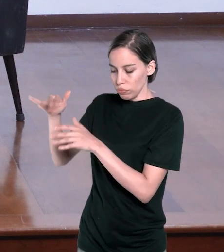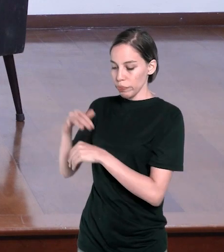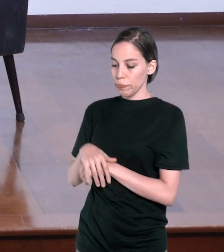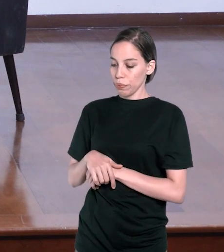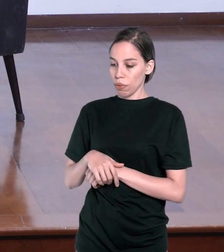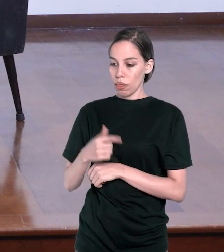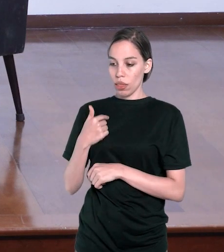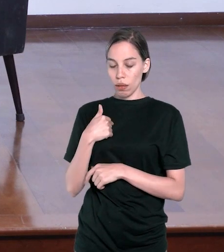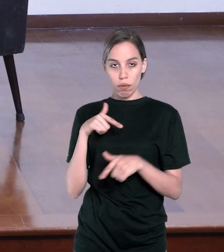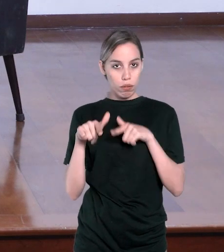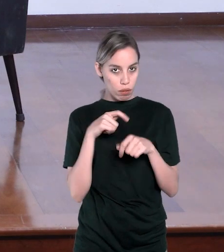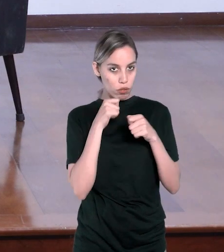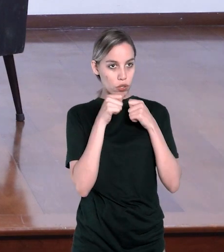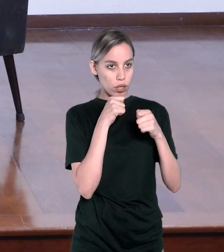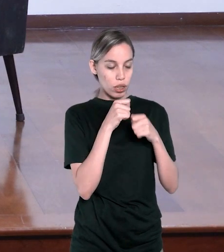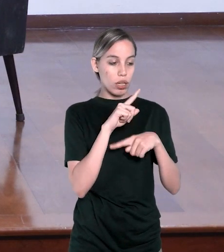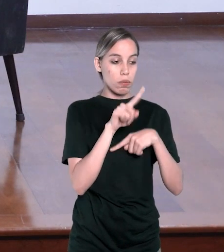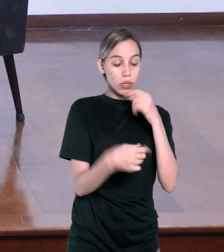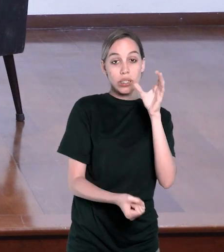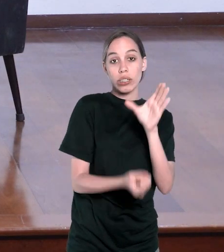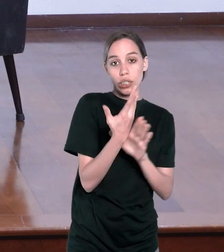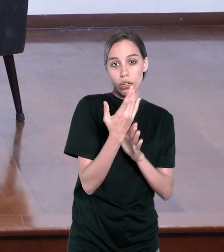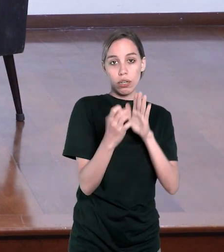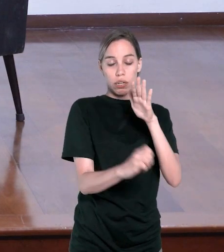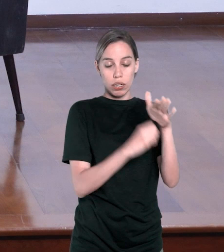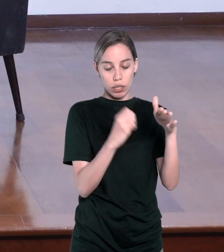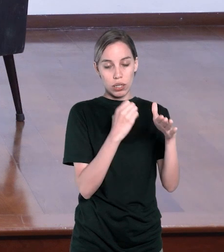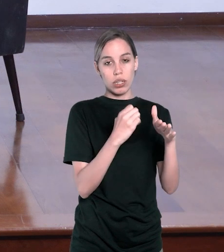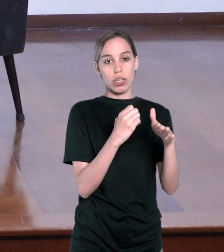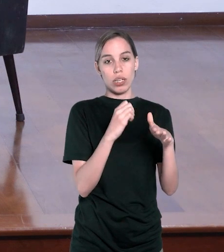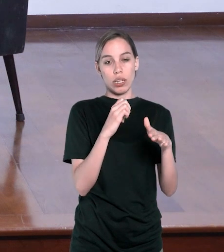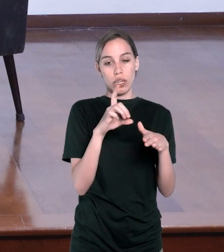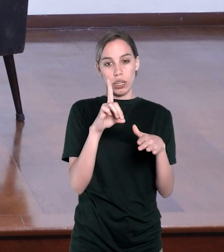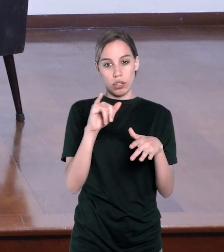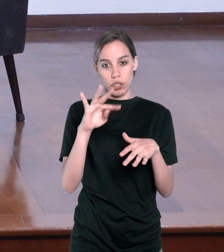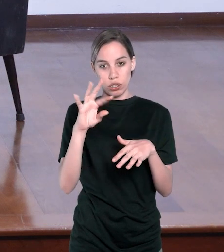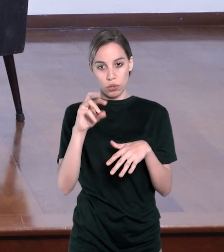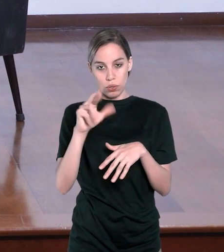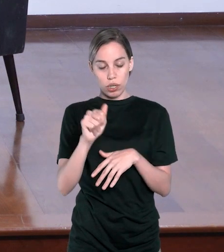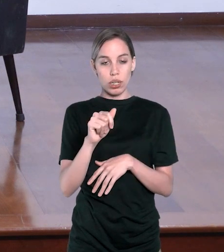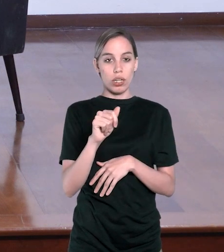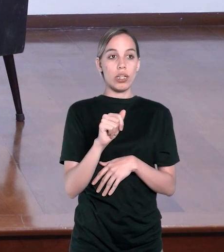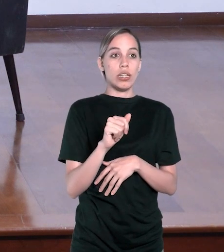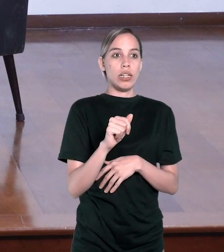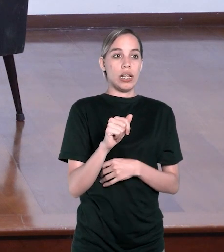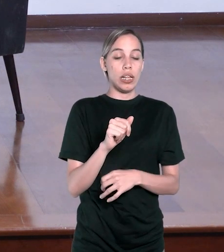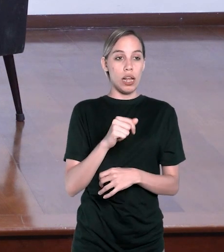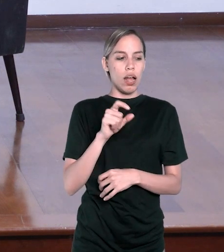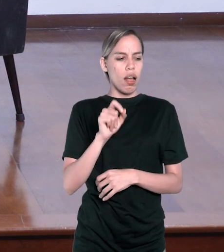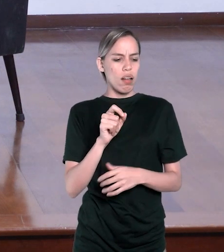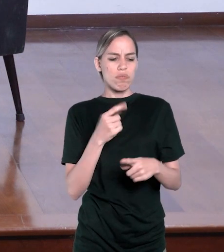saí dos jornais e eu criei uma editora chamada Editora Desiderata, que a ideia era exatamente trabalhar